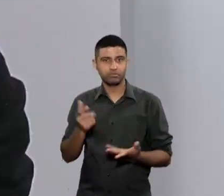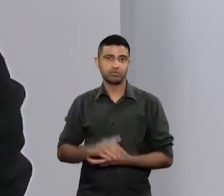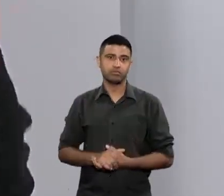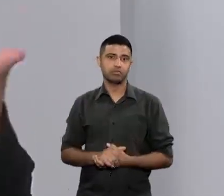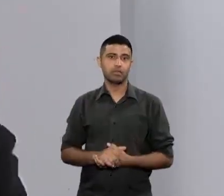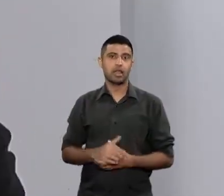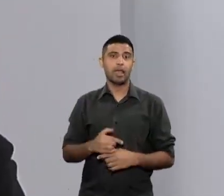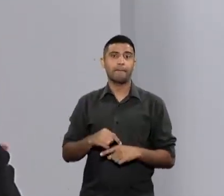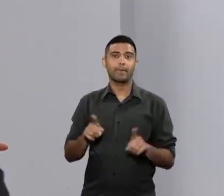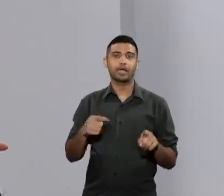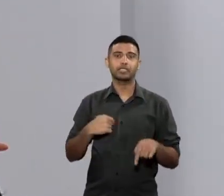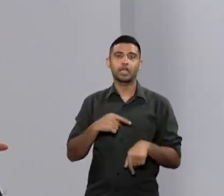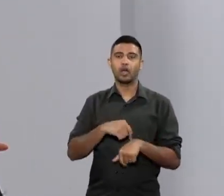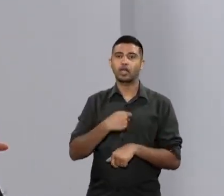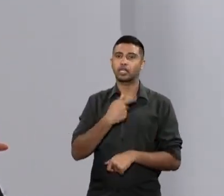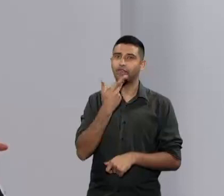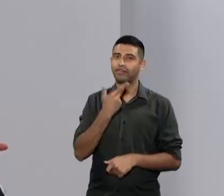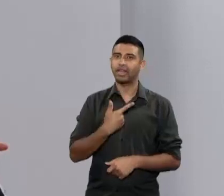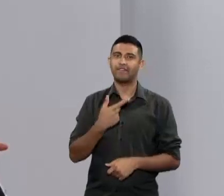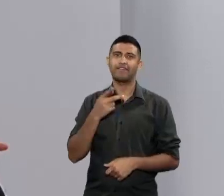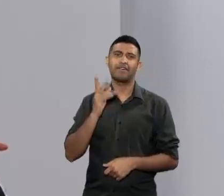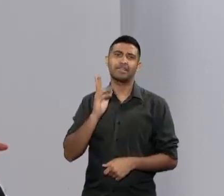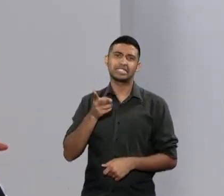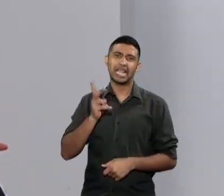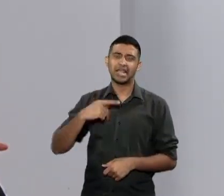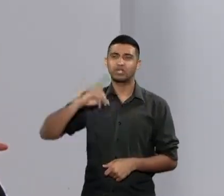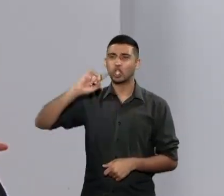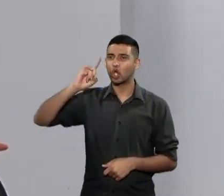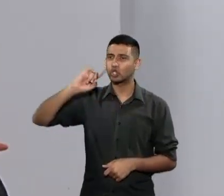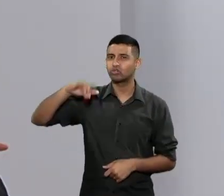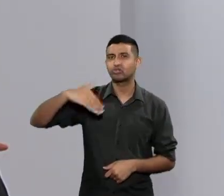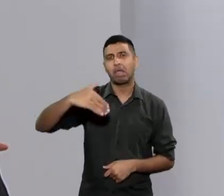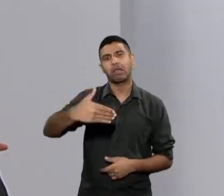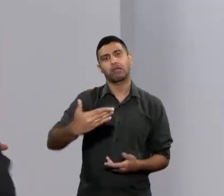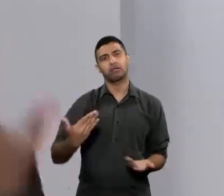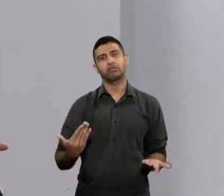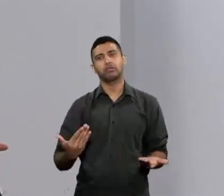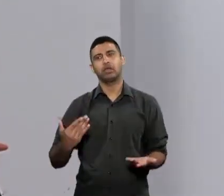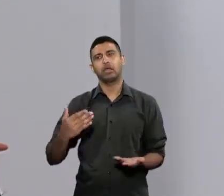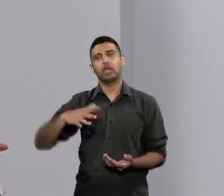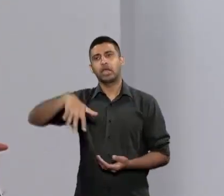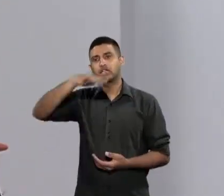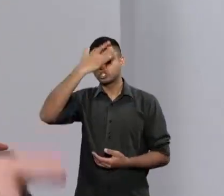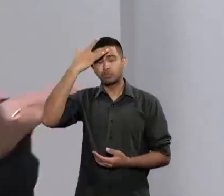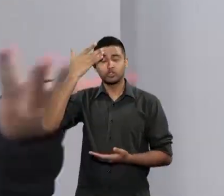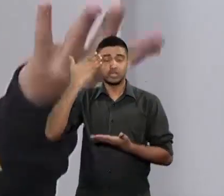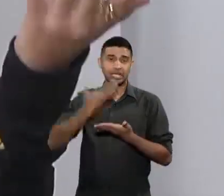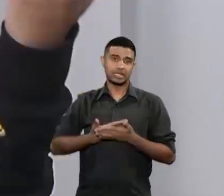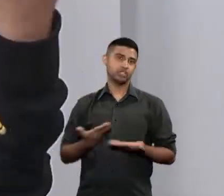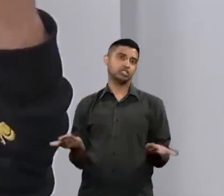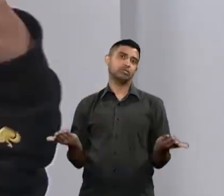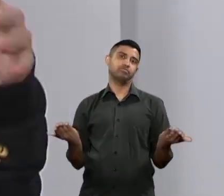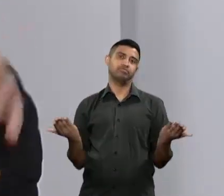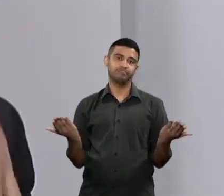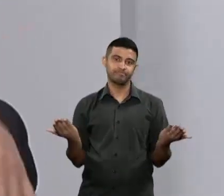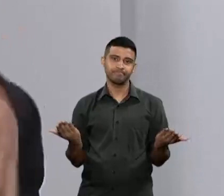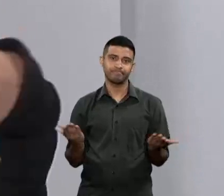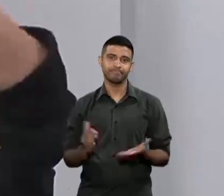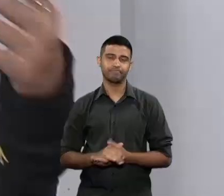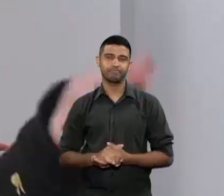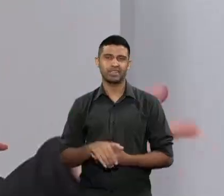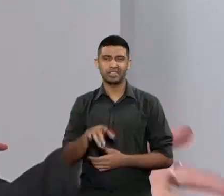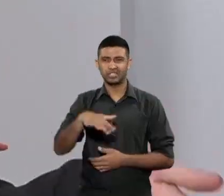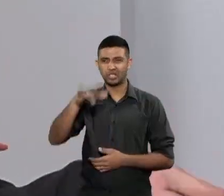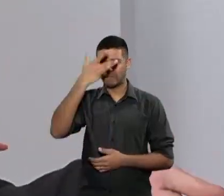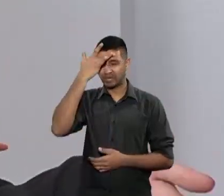só que quando eu falava, como era tão decorrente, assim, todos os dias, não acreditavam. Aí, tipo,